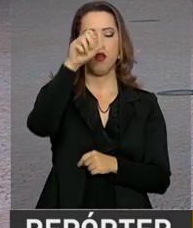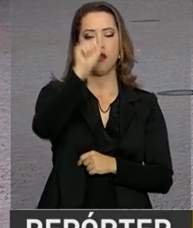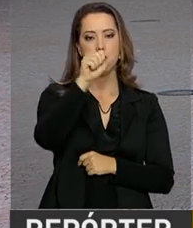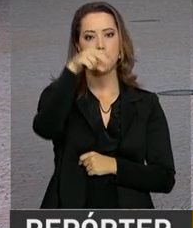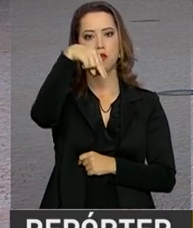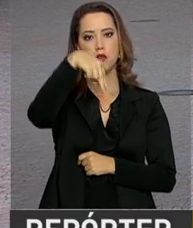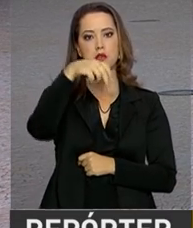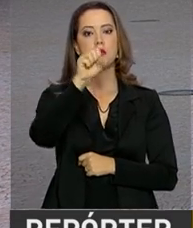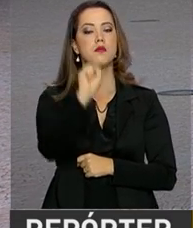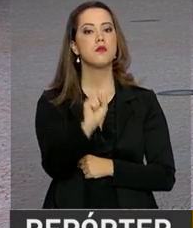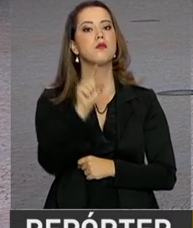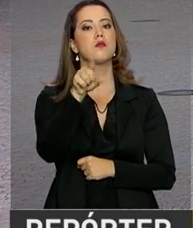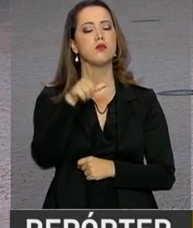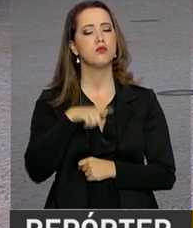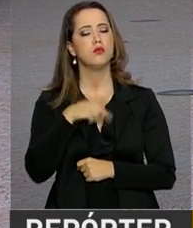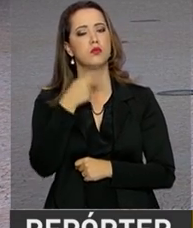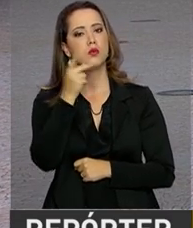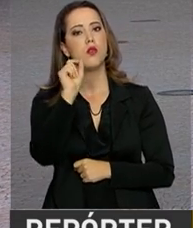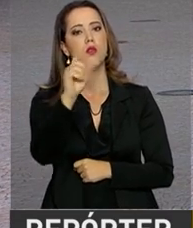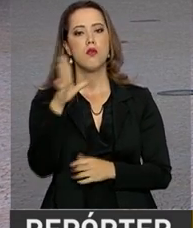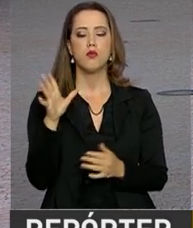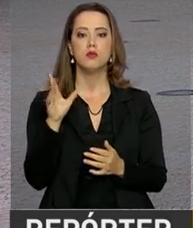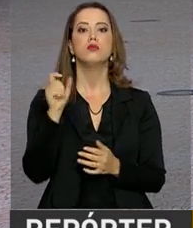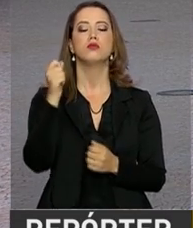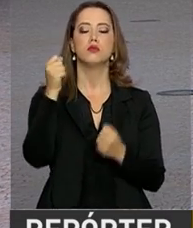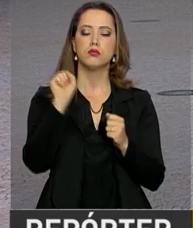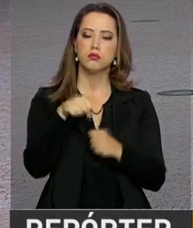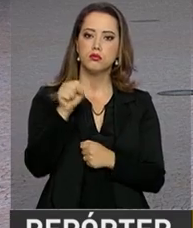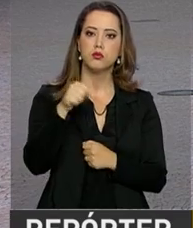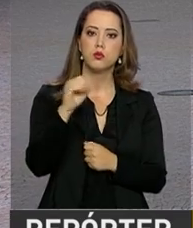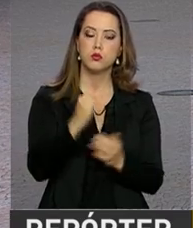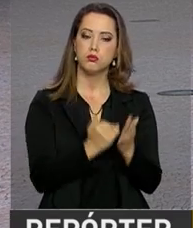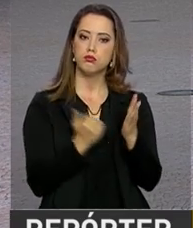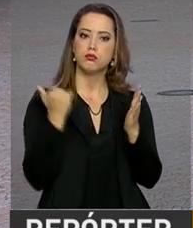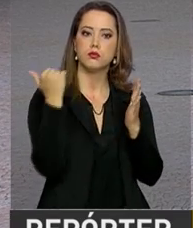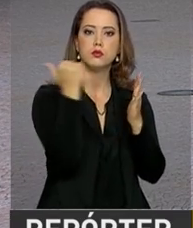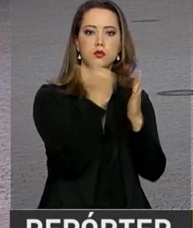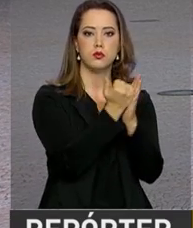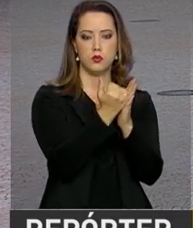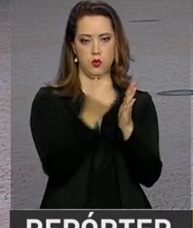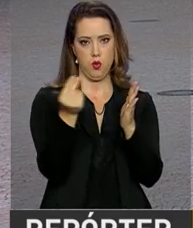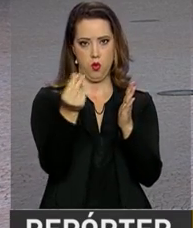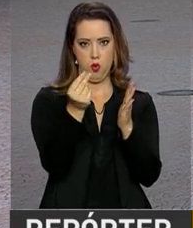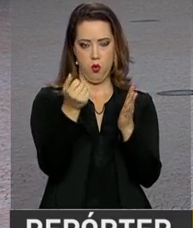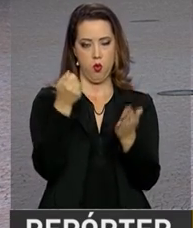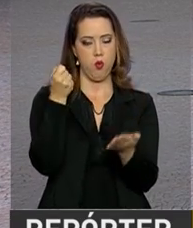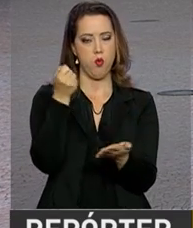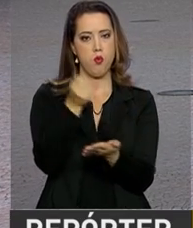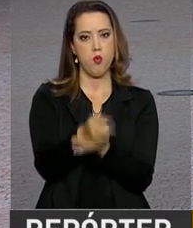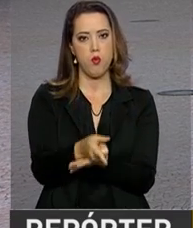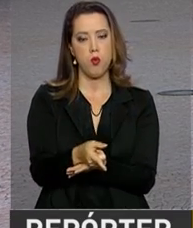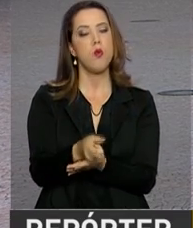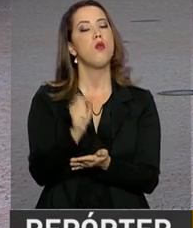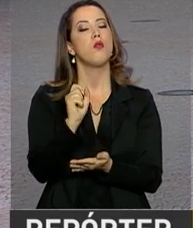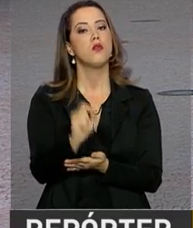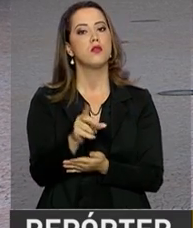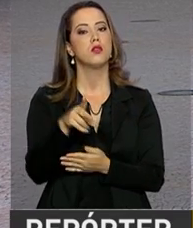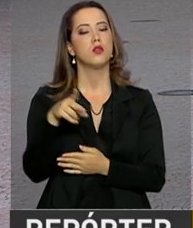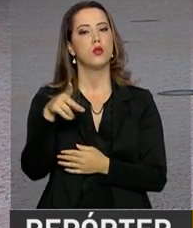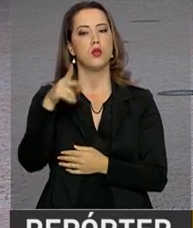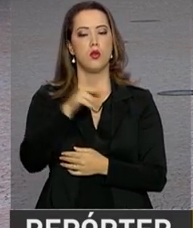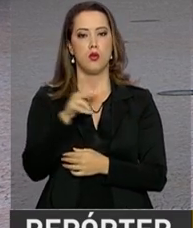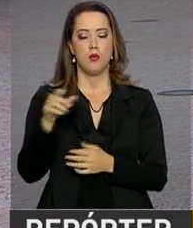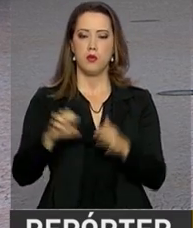a ans determinou aprovou um reajuste máximo um índice de reajuste máximo para os planos de saúde